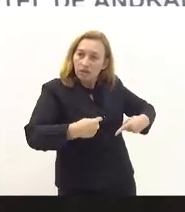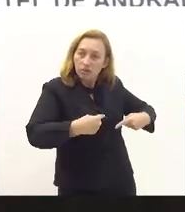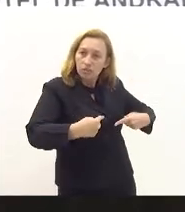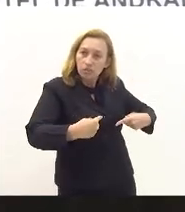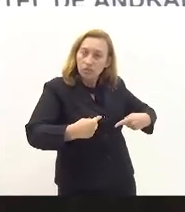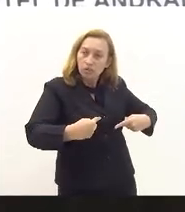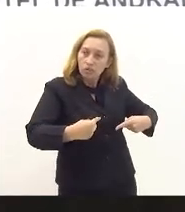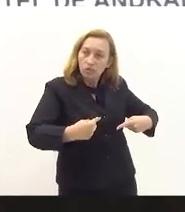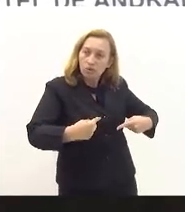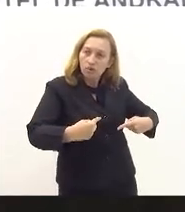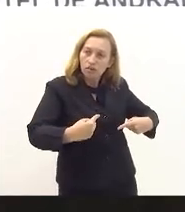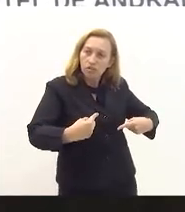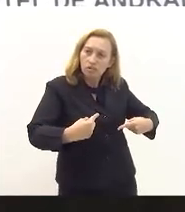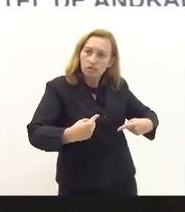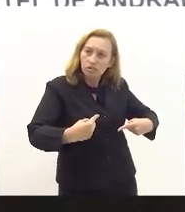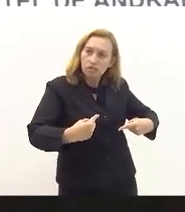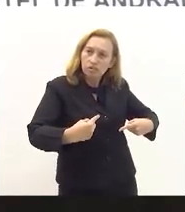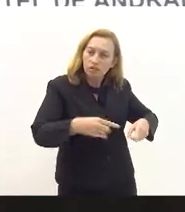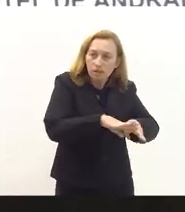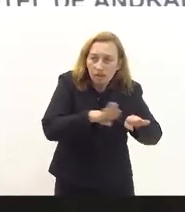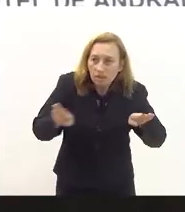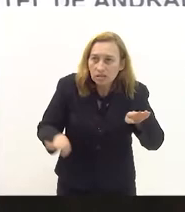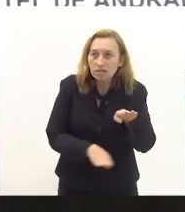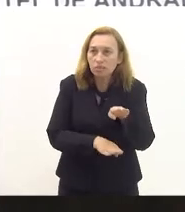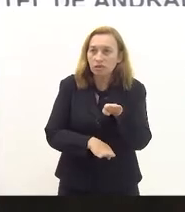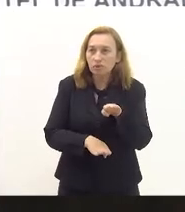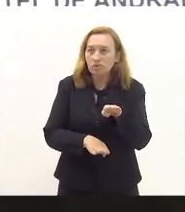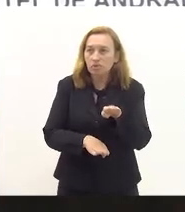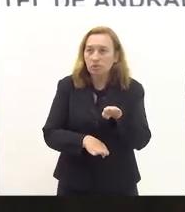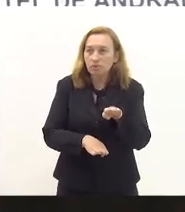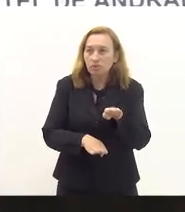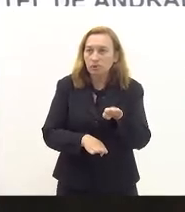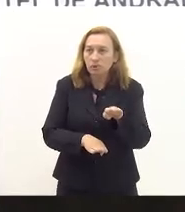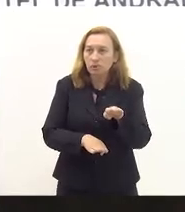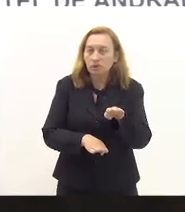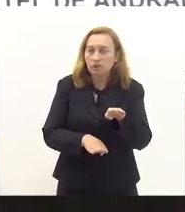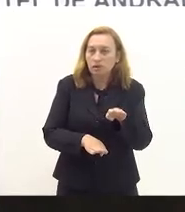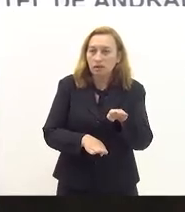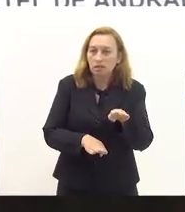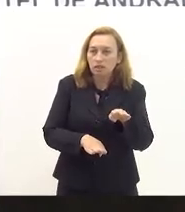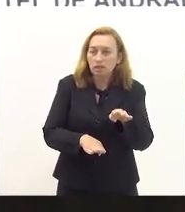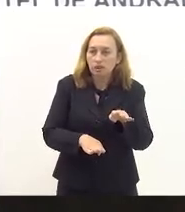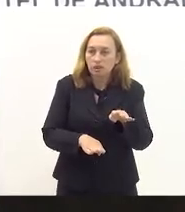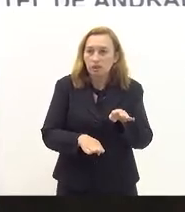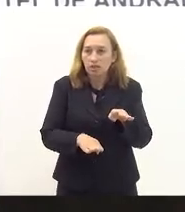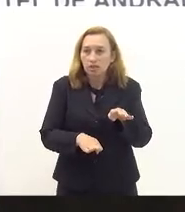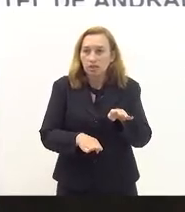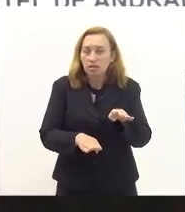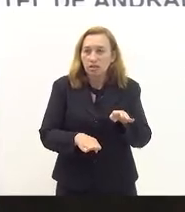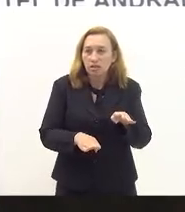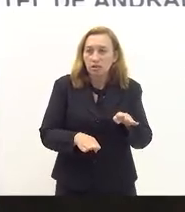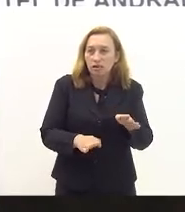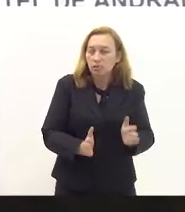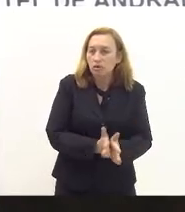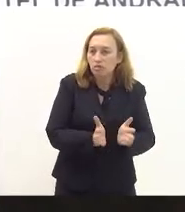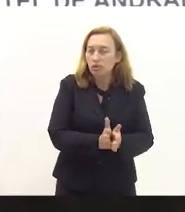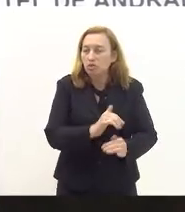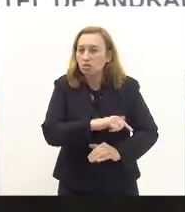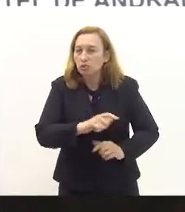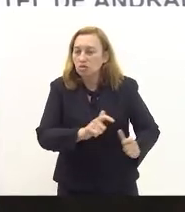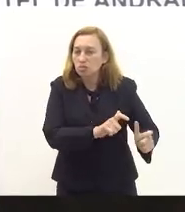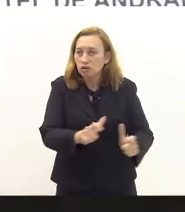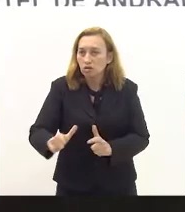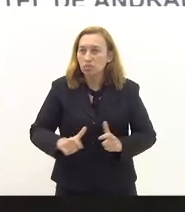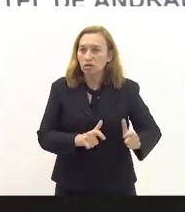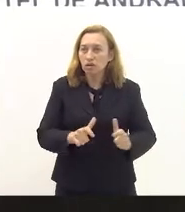combate à desigualdade, fenômeno que se agrava em todo o mundo, causador da